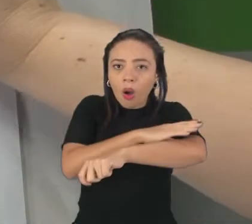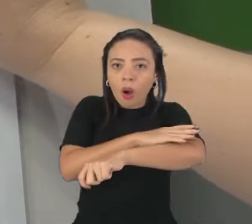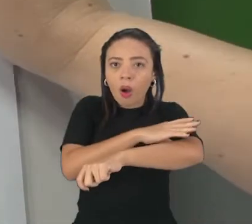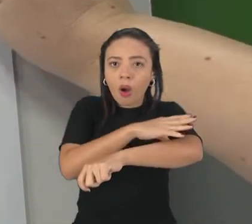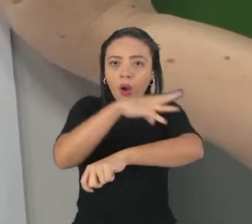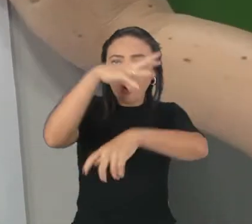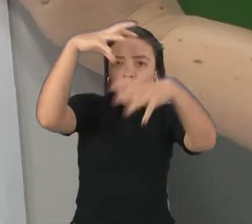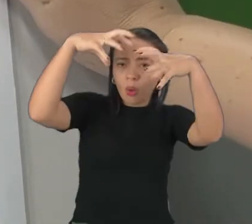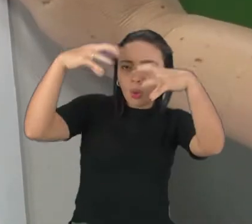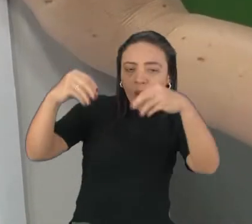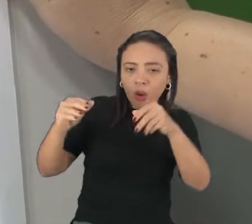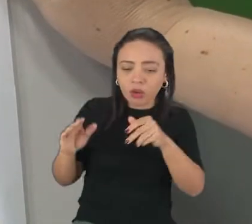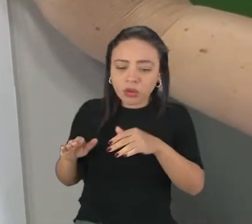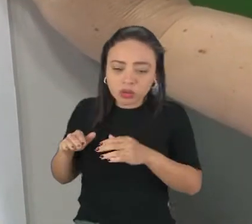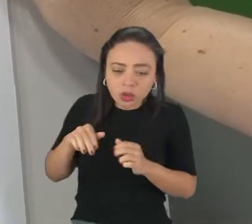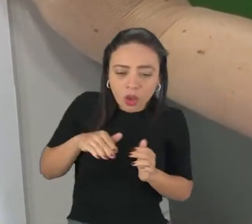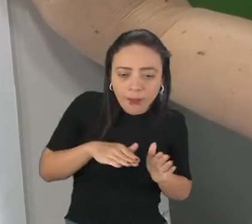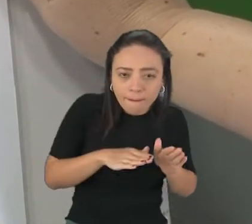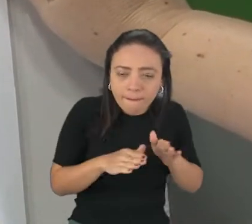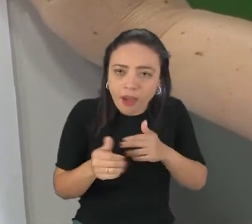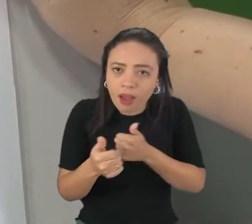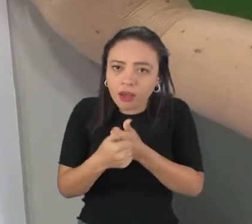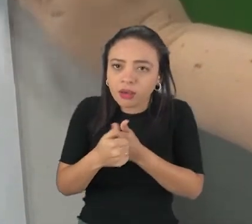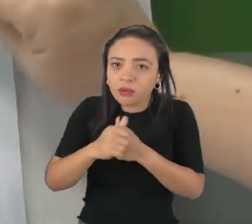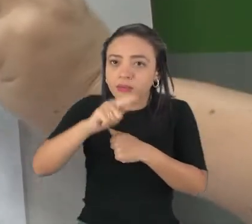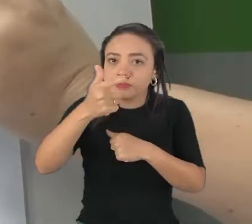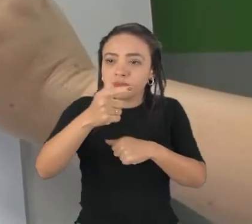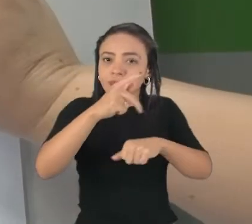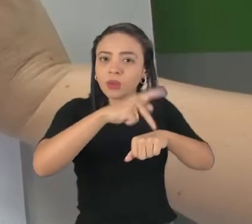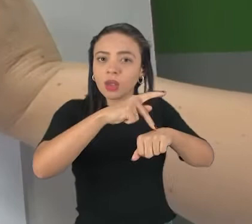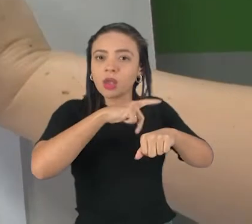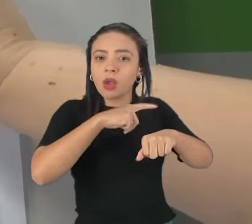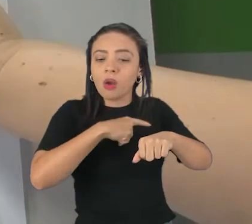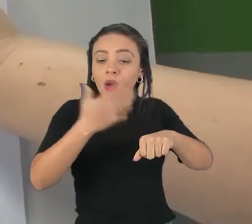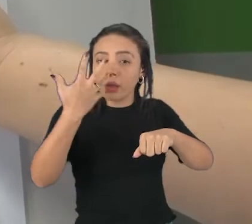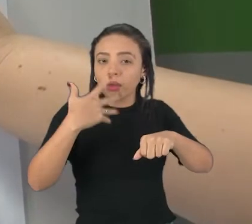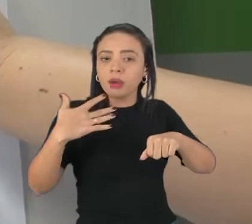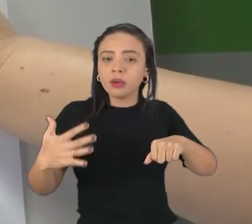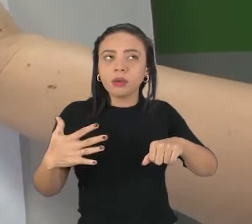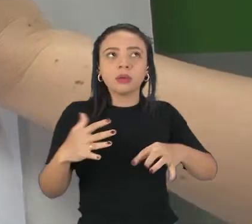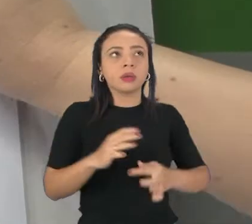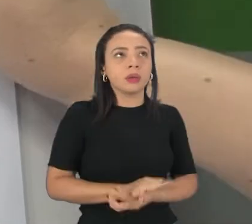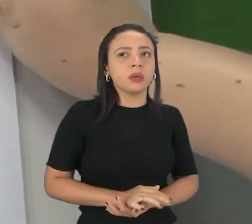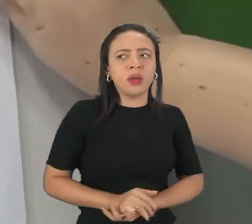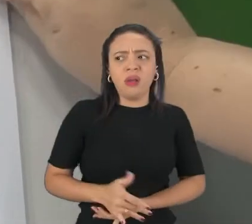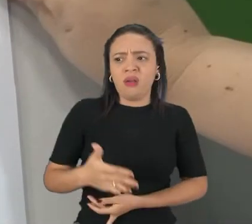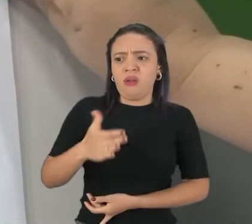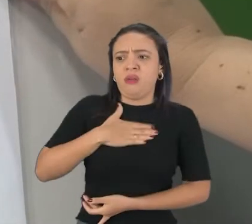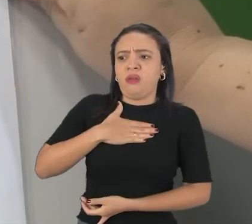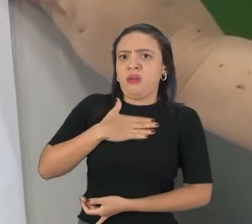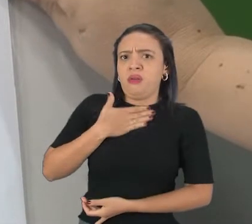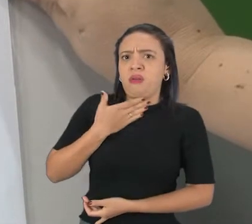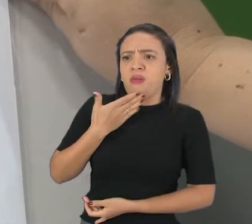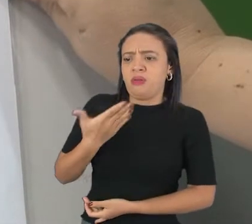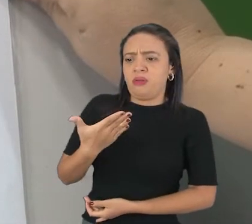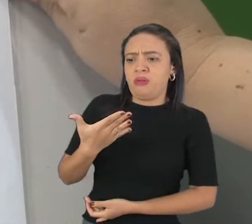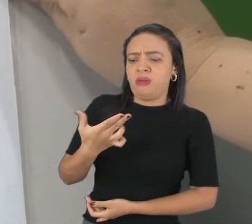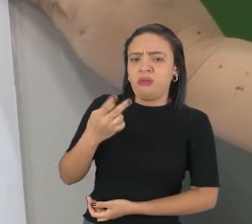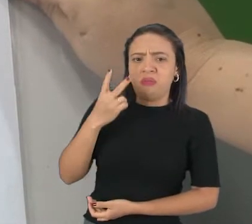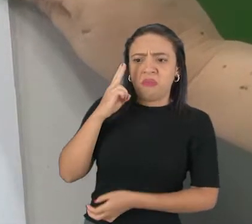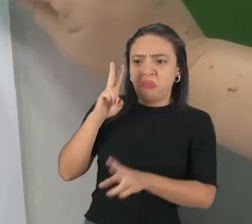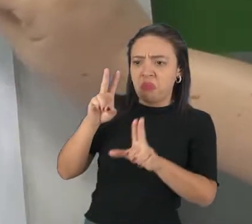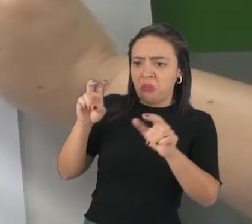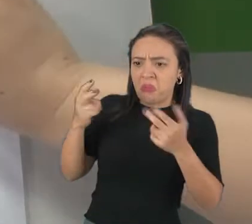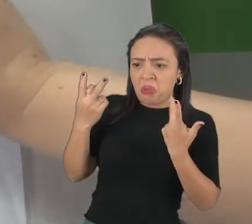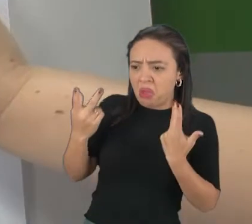do outro lado da pedra havia um garotinho. Que susto! Ele nunca havia visto